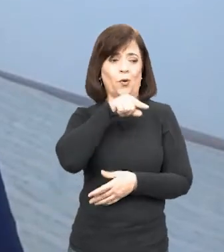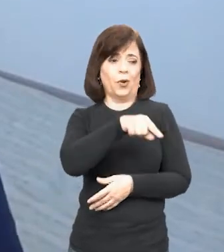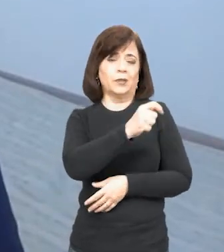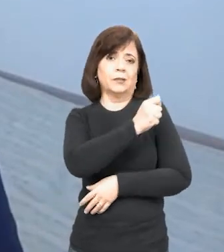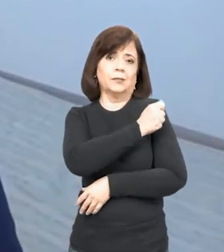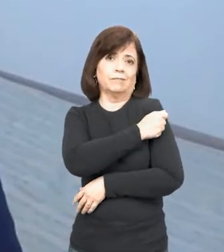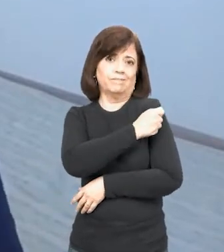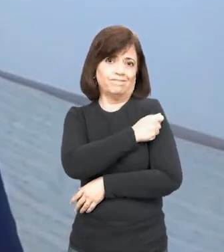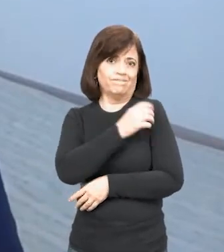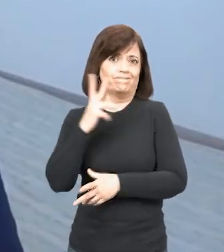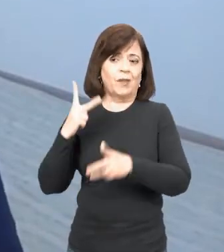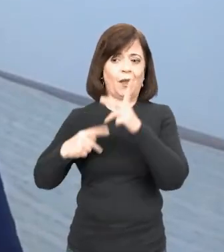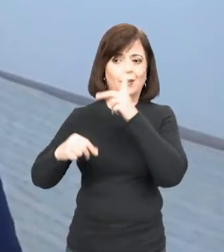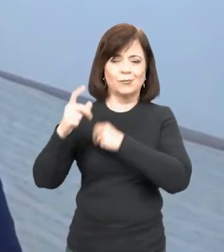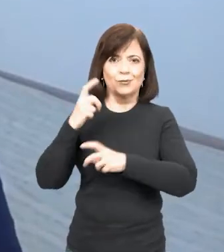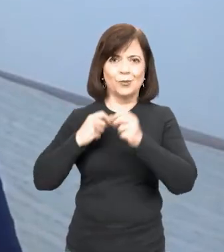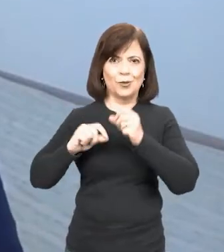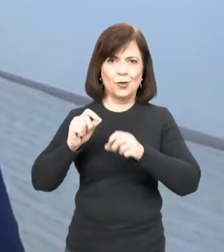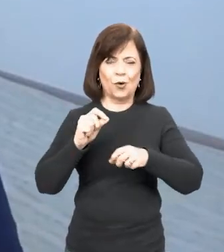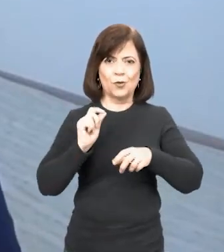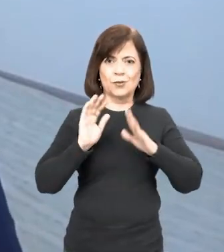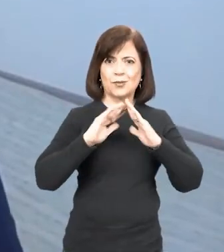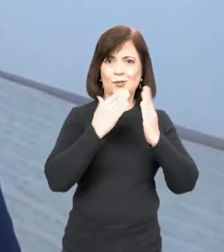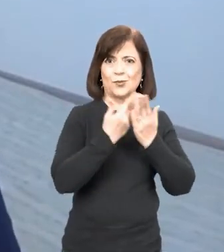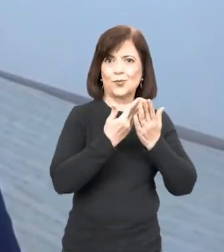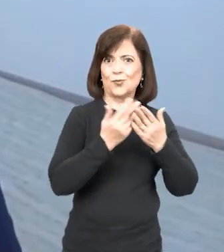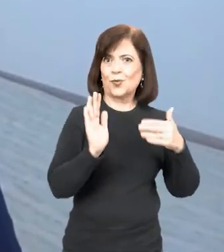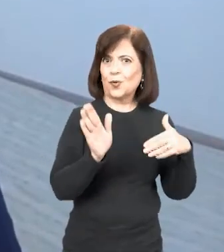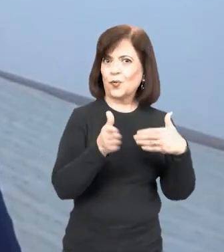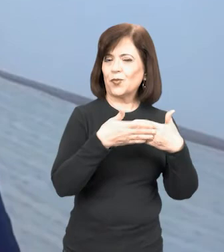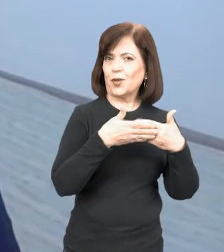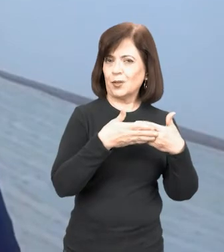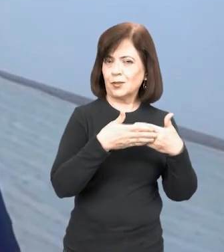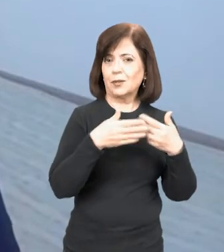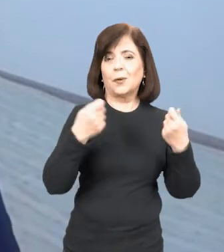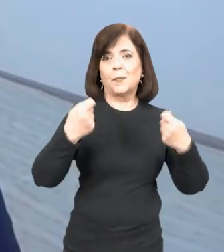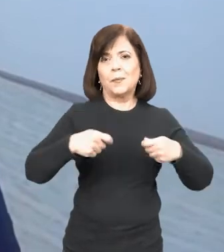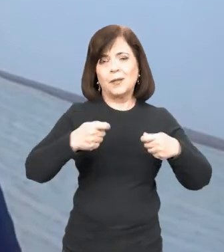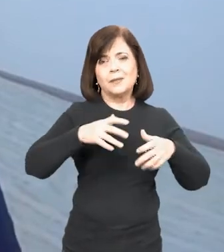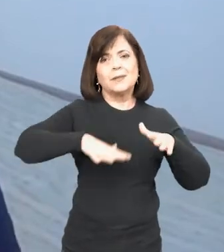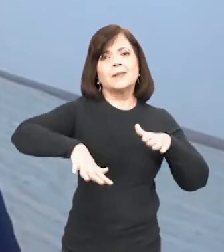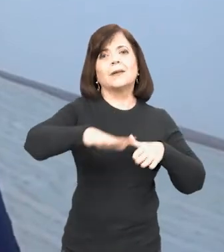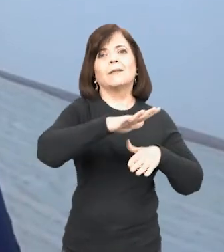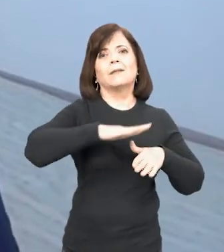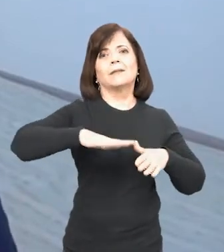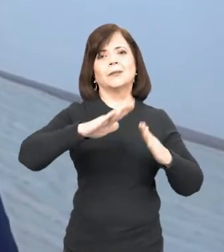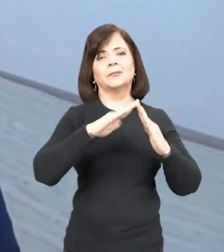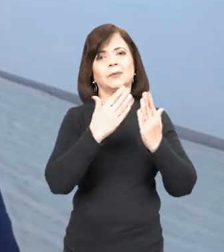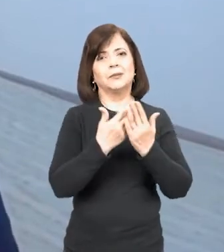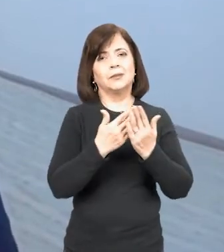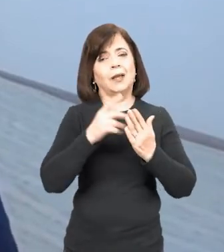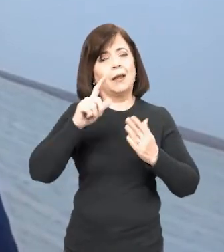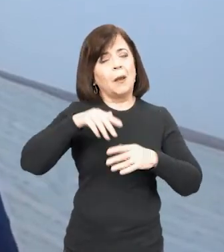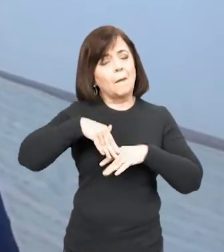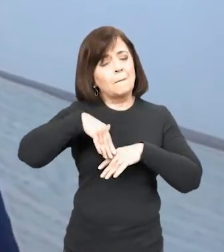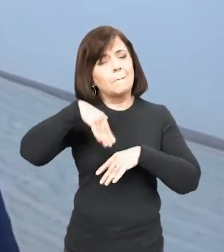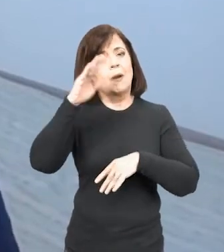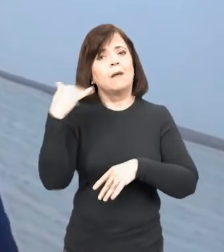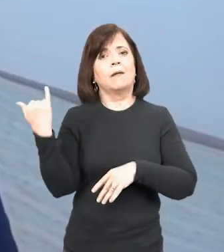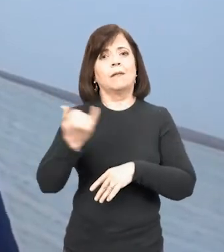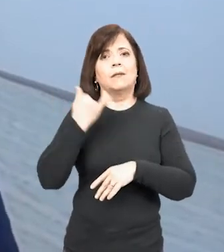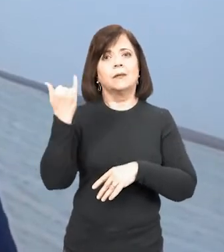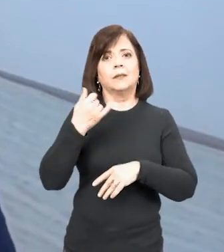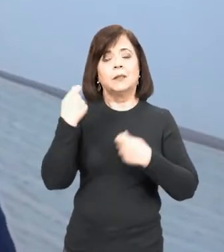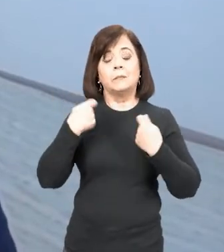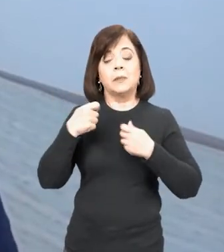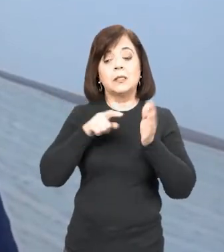esses adolescentes ficam fora do ambiente escolar, né, fora desse contato direto com o ambiente escolar, mais importante se faz